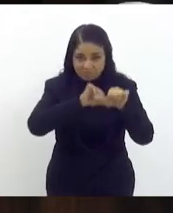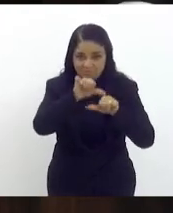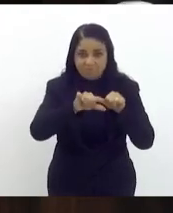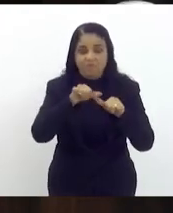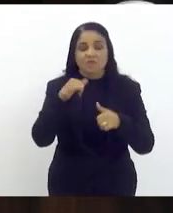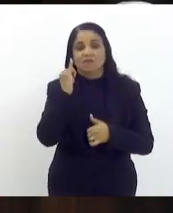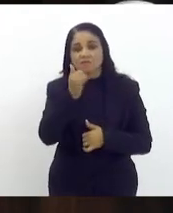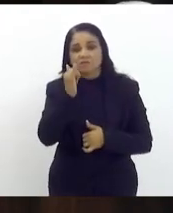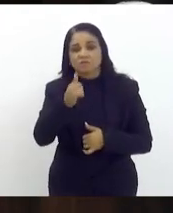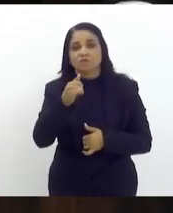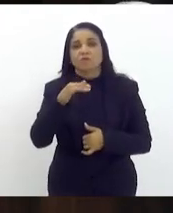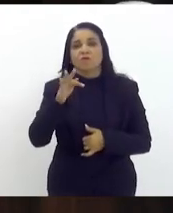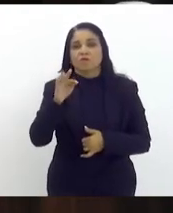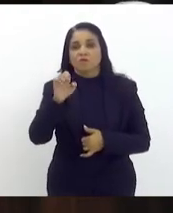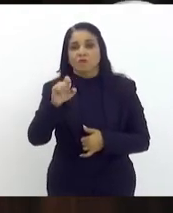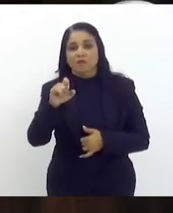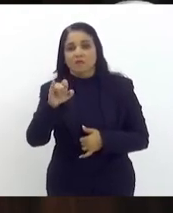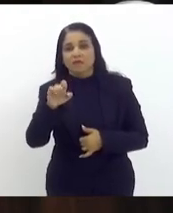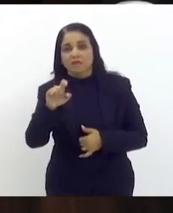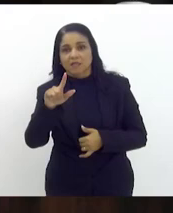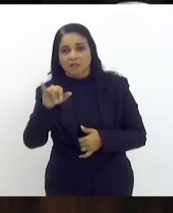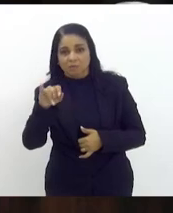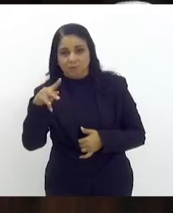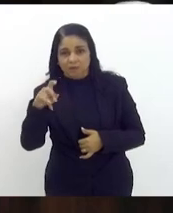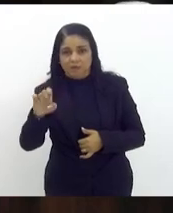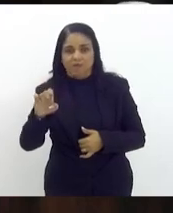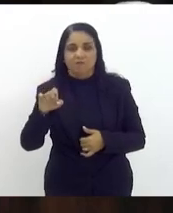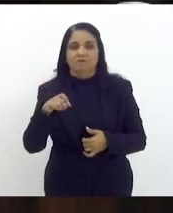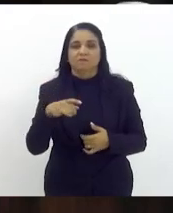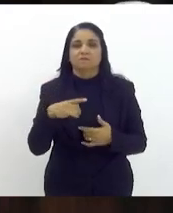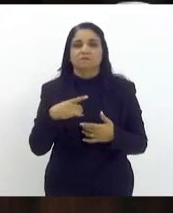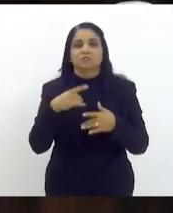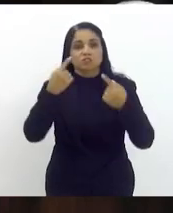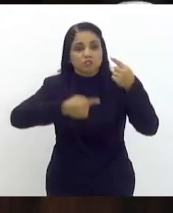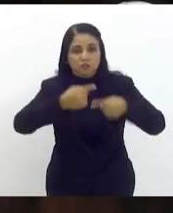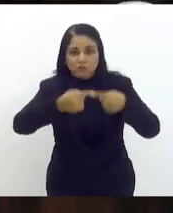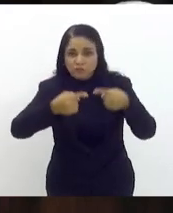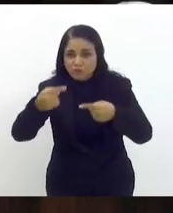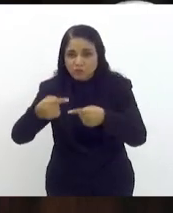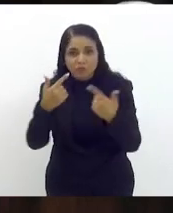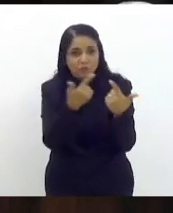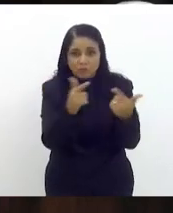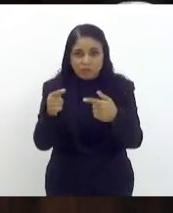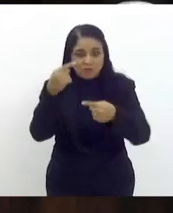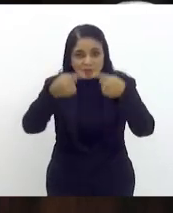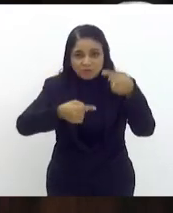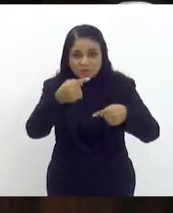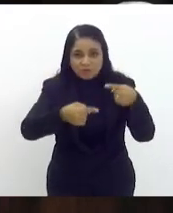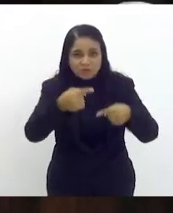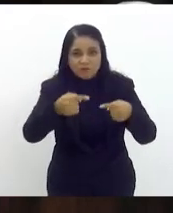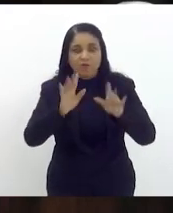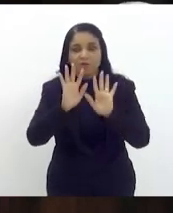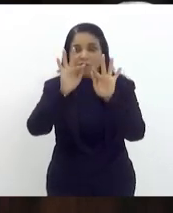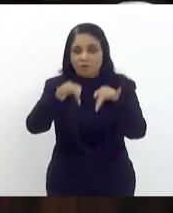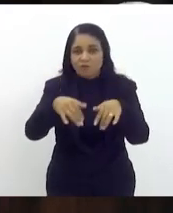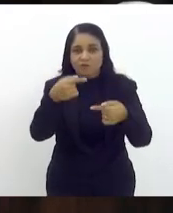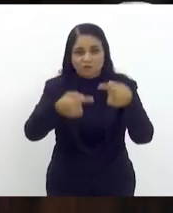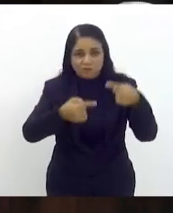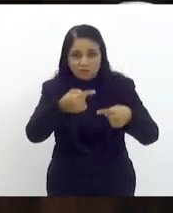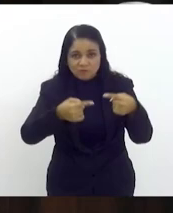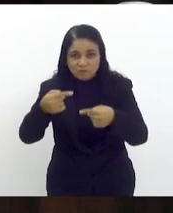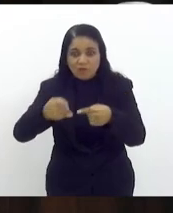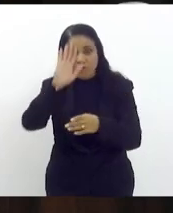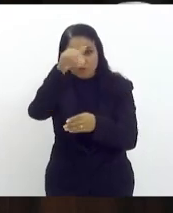Felipe Soares. Em discussão. Não havendo quem queira discutir. Não havendo quem queira discutir. encerrado a discussão